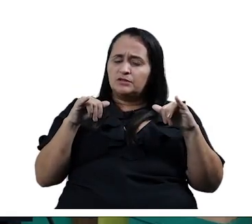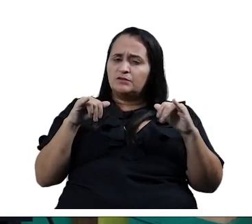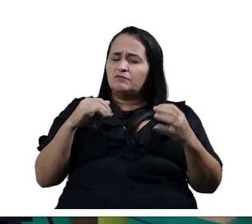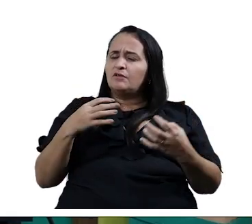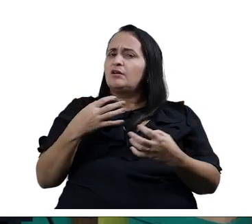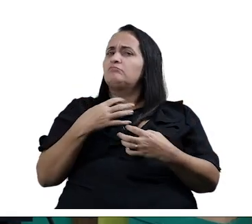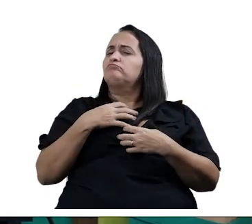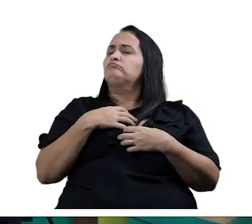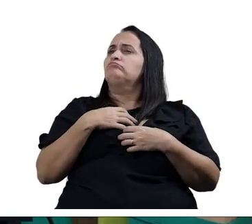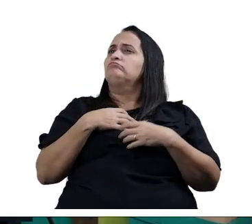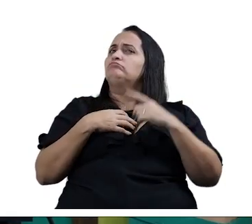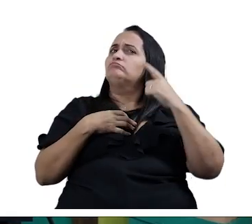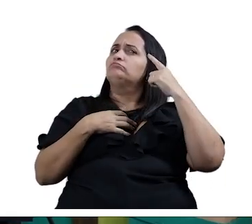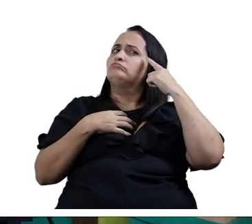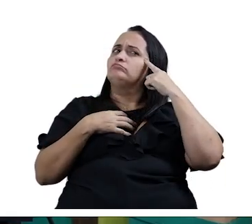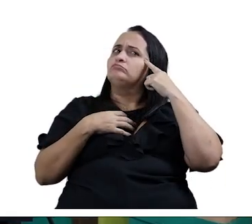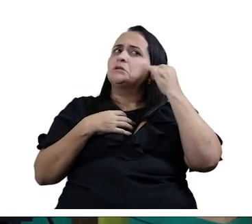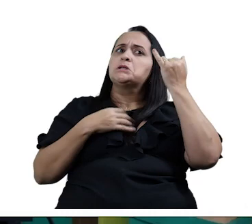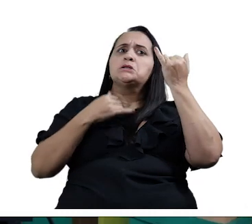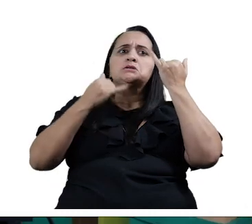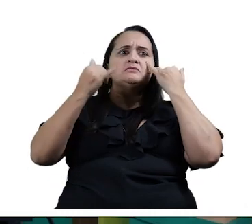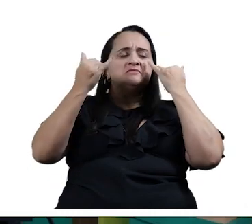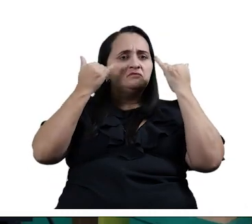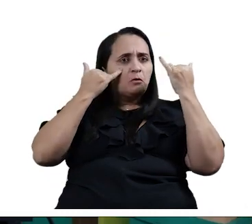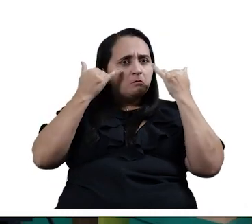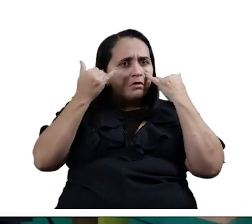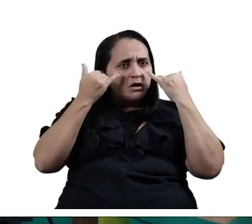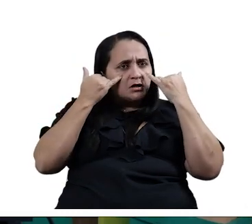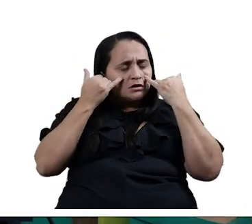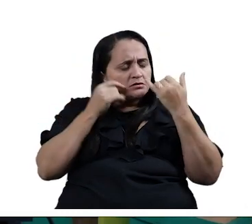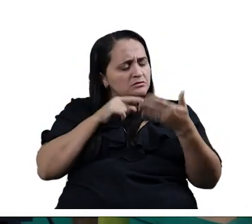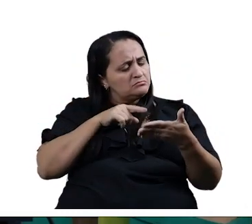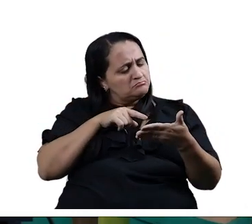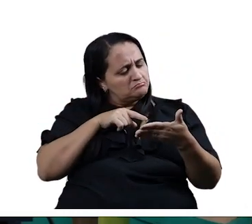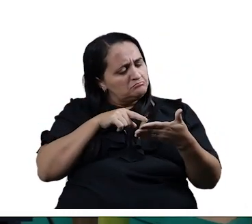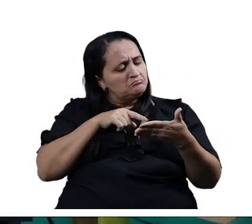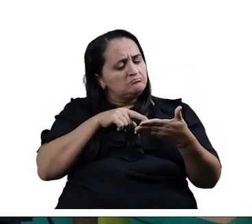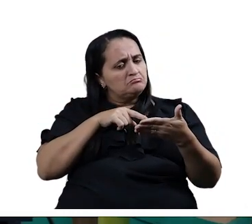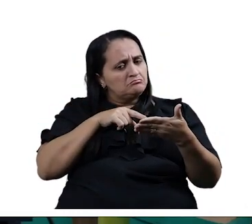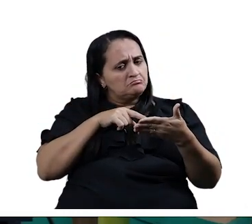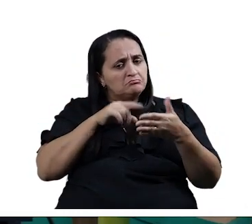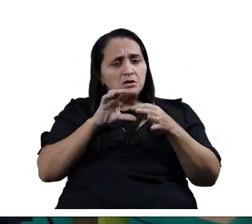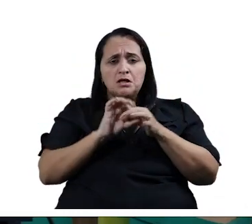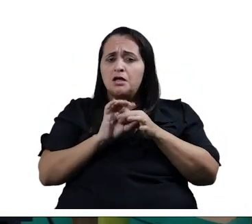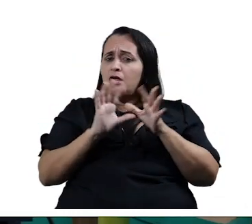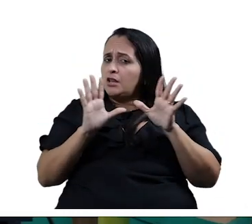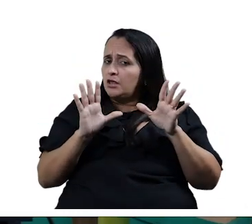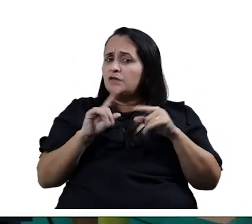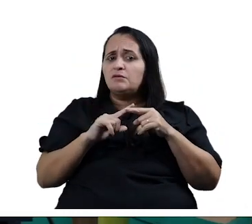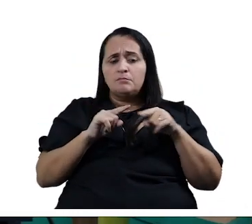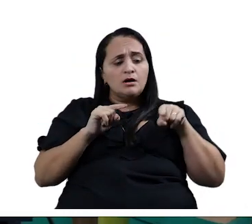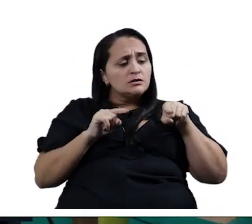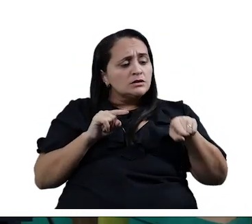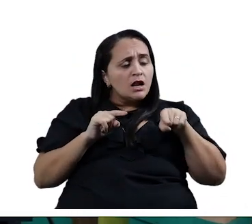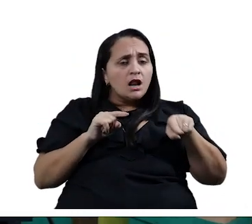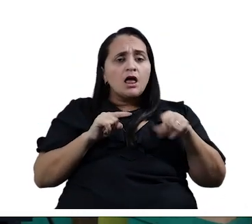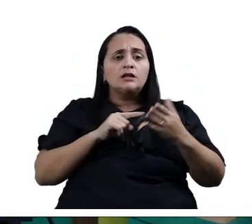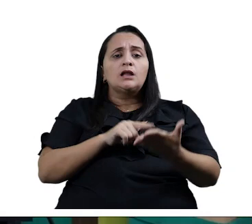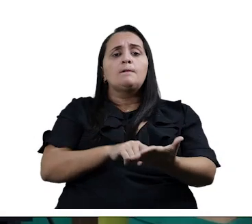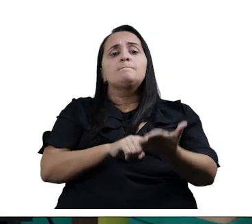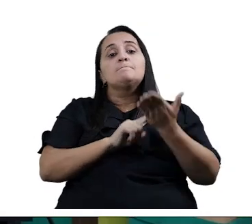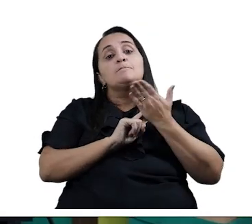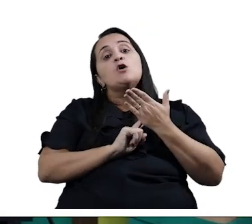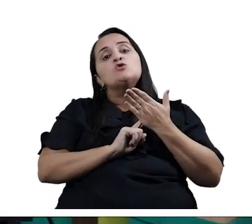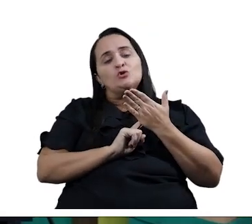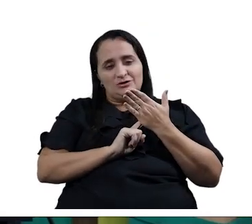ela vai trazer para você uma informação. Mesmo que se você esteja fazendo isso no seu tempo livre. Porque a questão